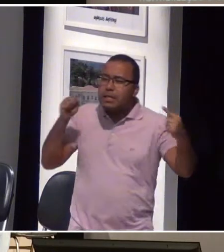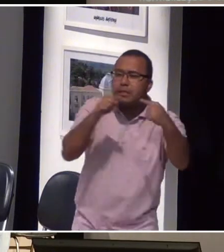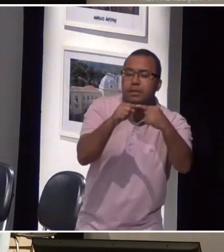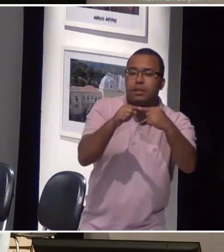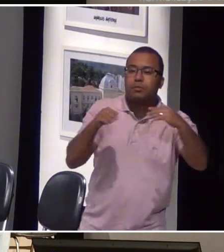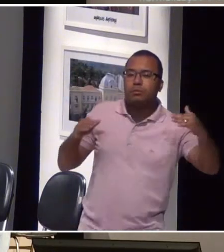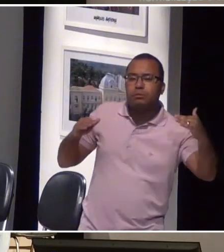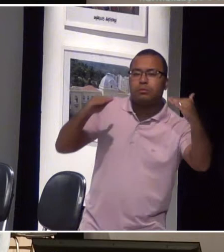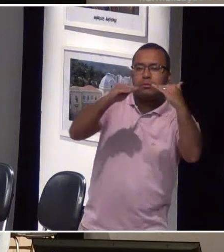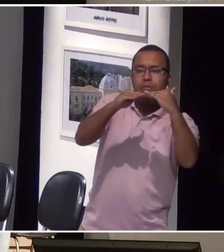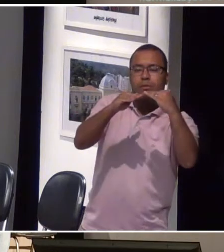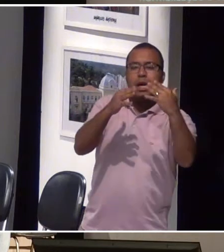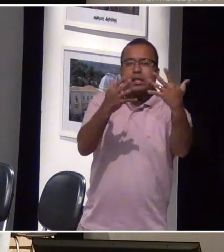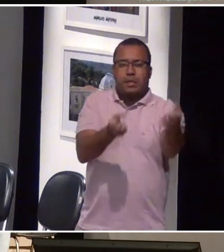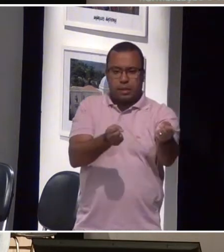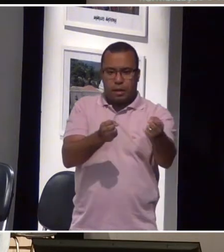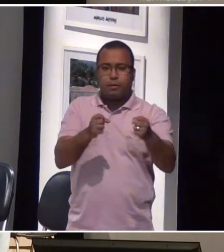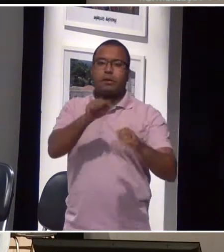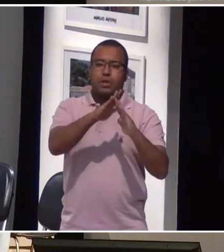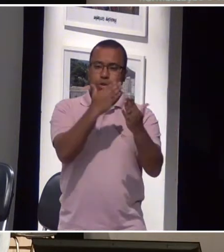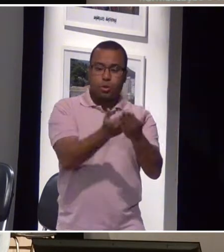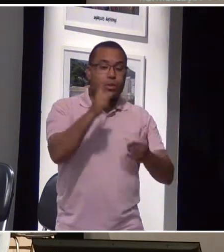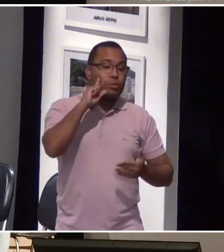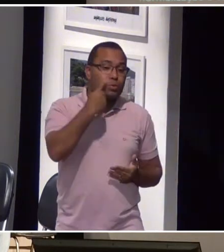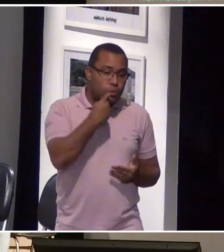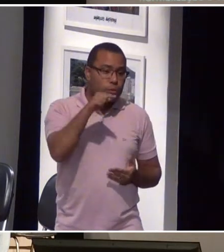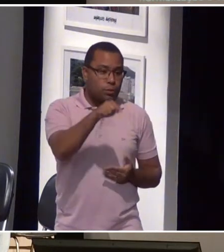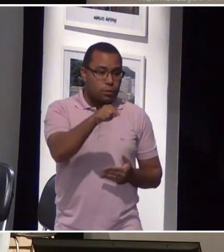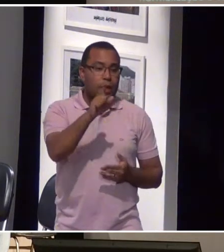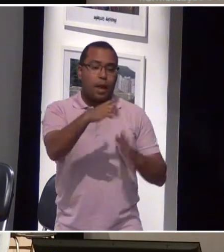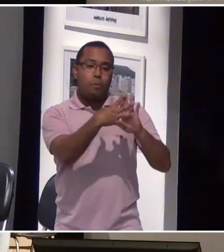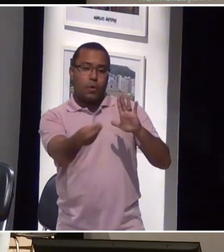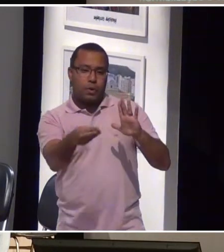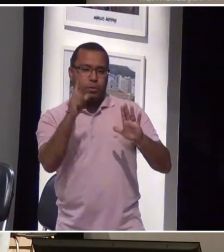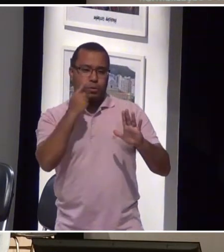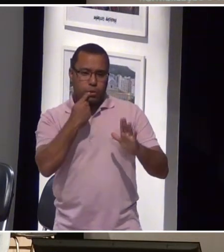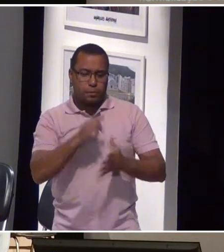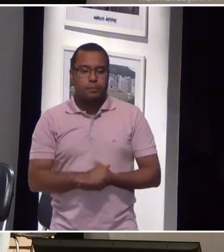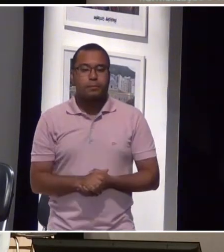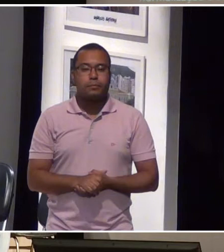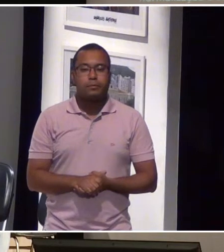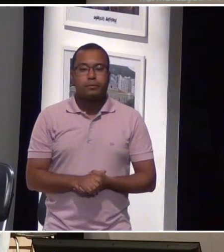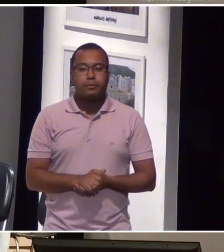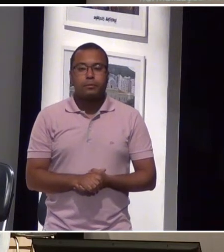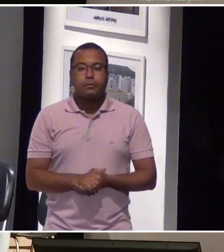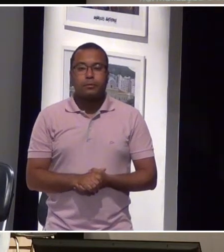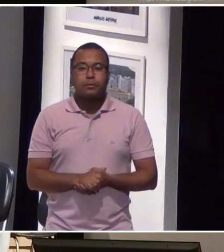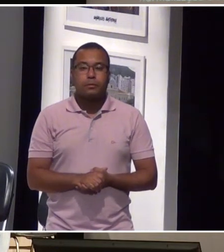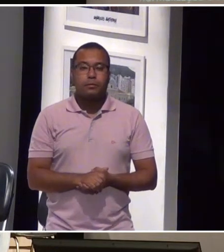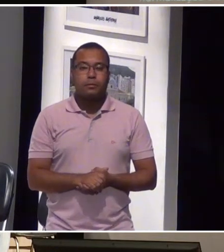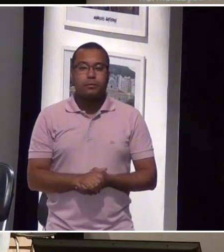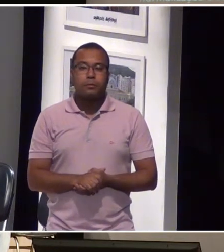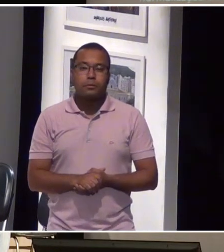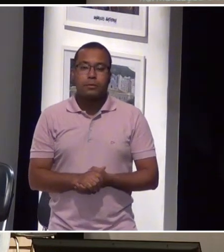de um determinado padrão aceitável, que na escola de surdos é o modelo surdo. De novo,